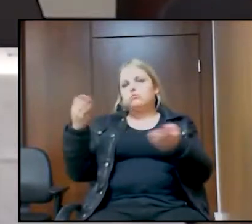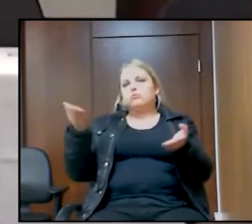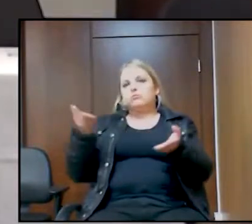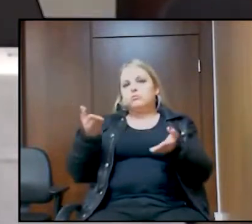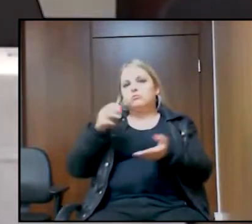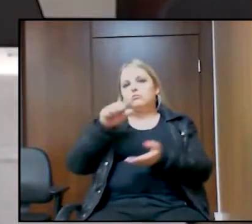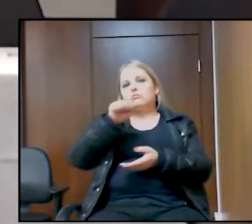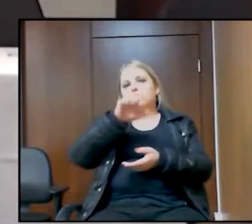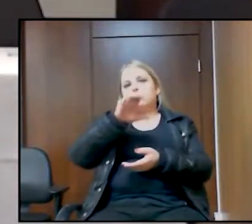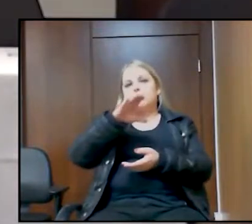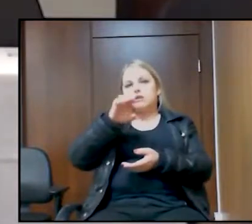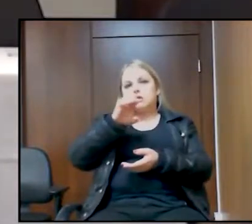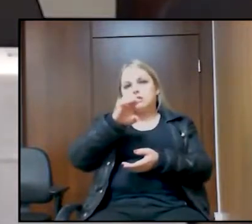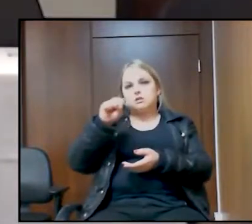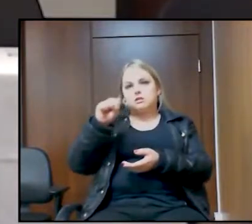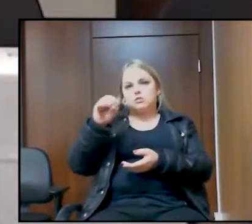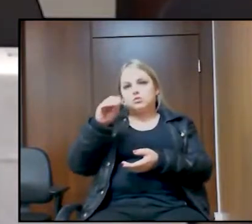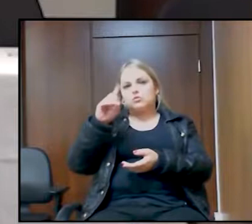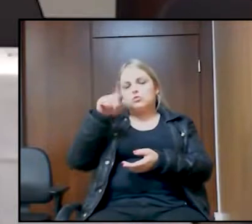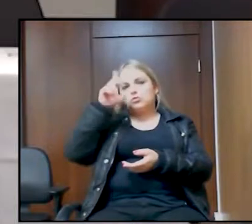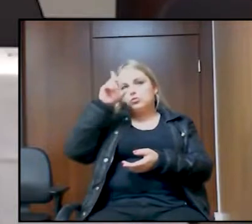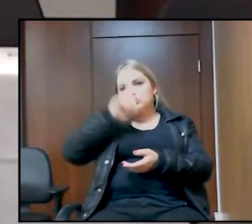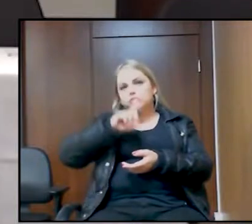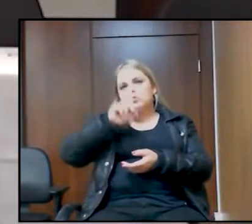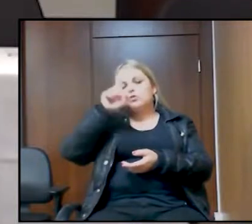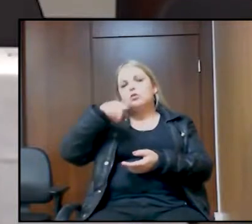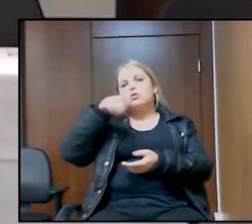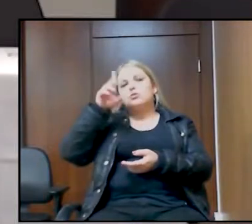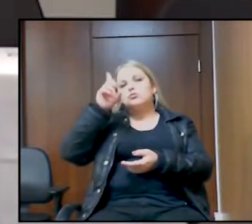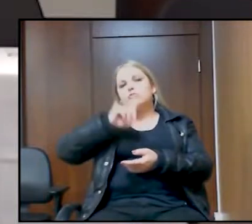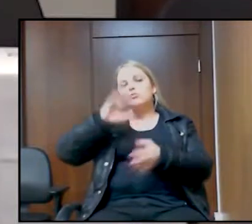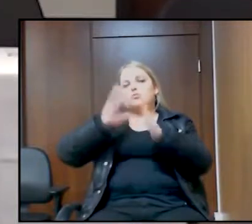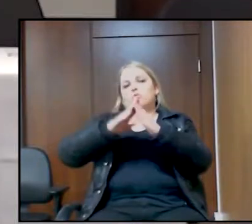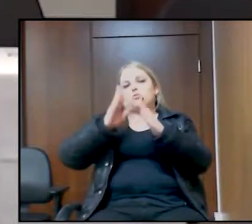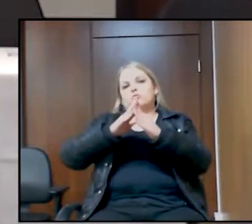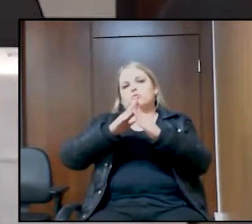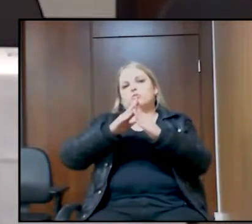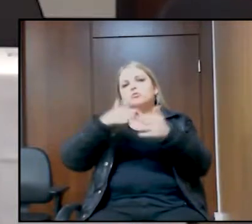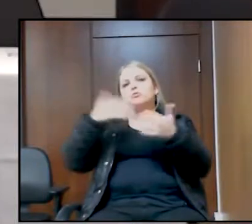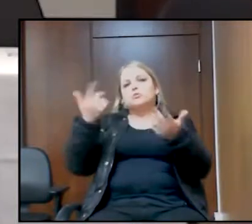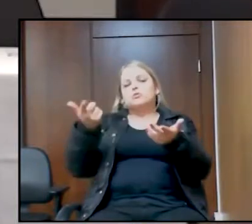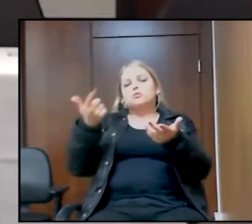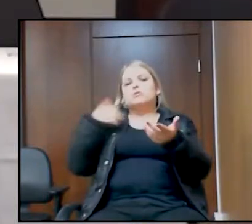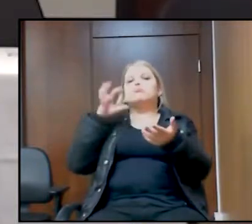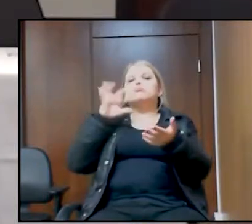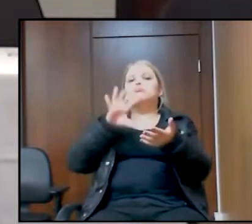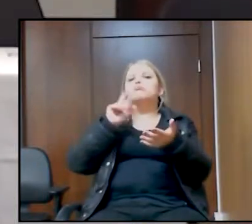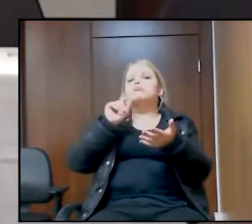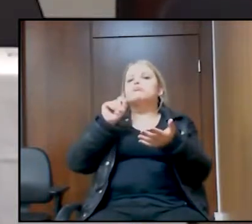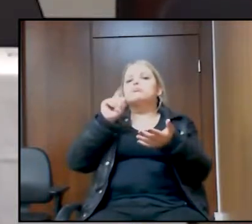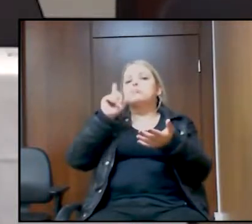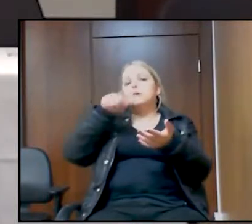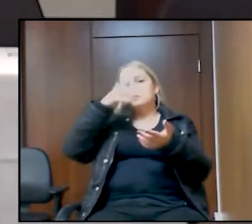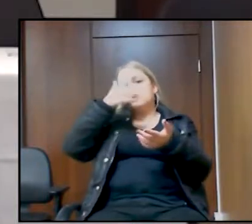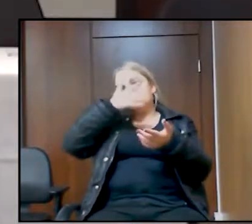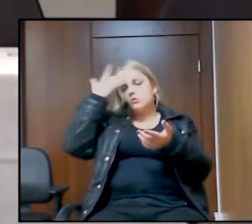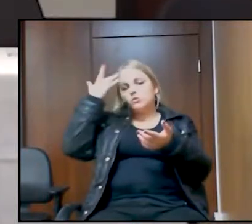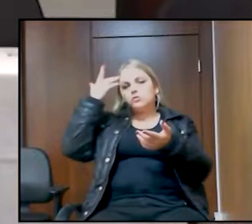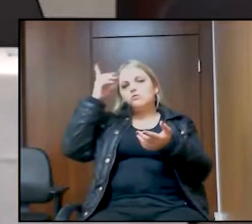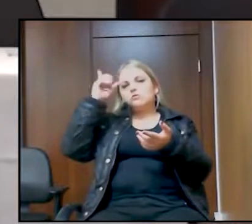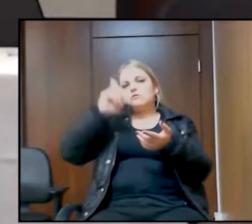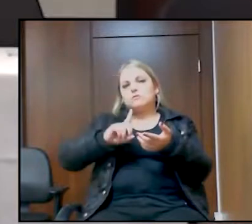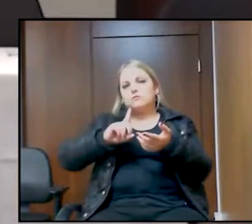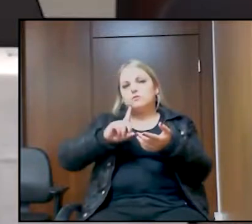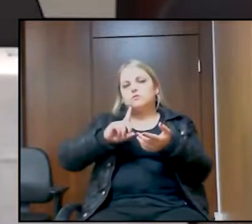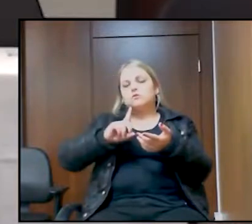a direitos, por exemplo, o direito à moradia, então eu coloco a questão das pessoas com deficiência